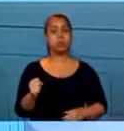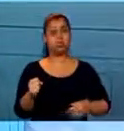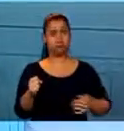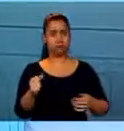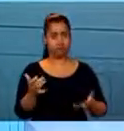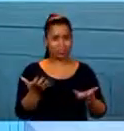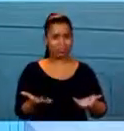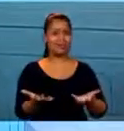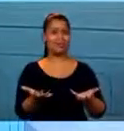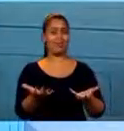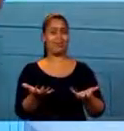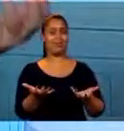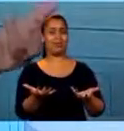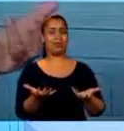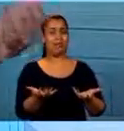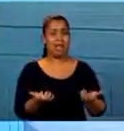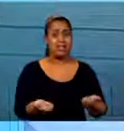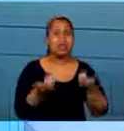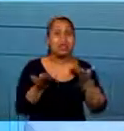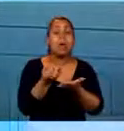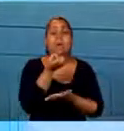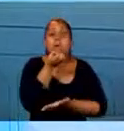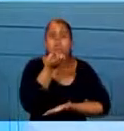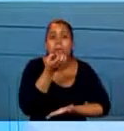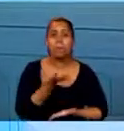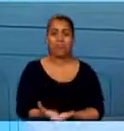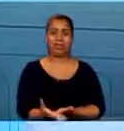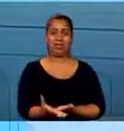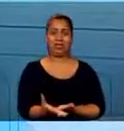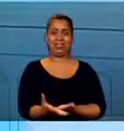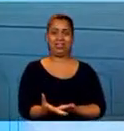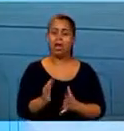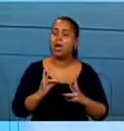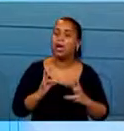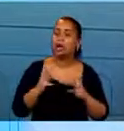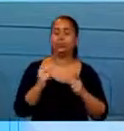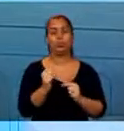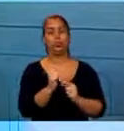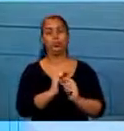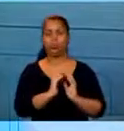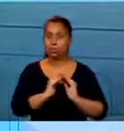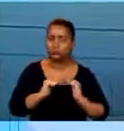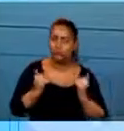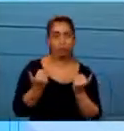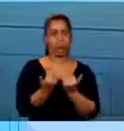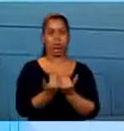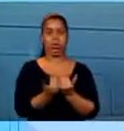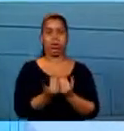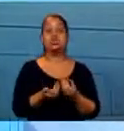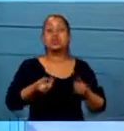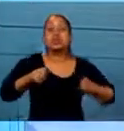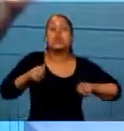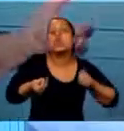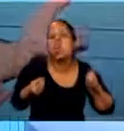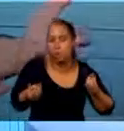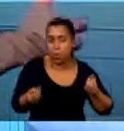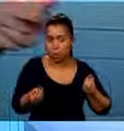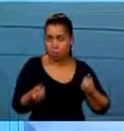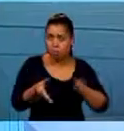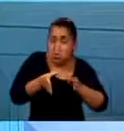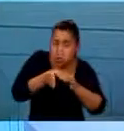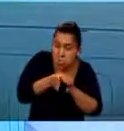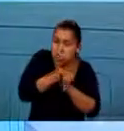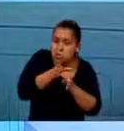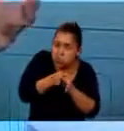pretende trazer o bem à comunidade. Como?